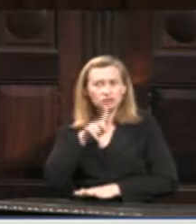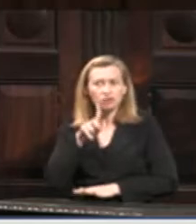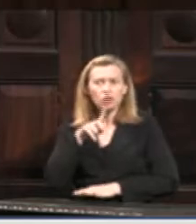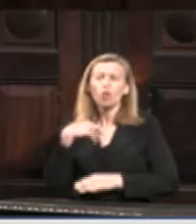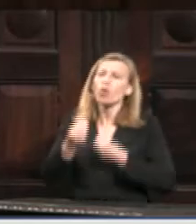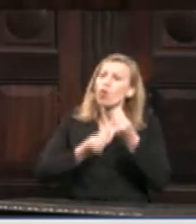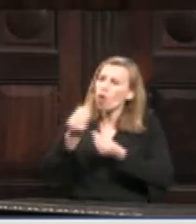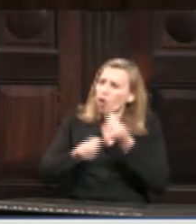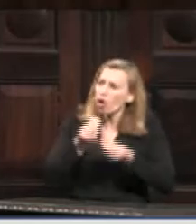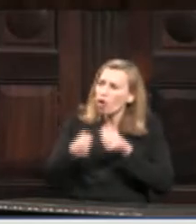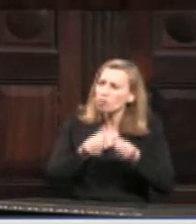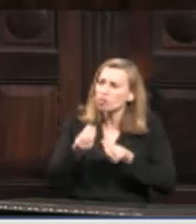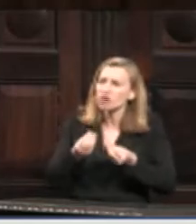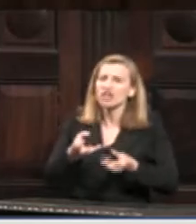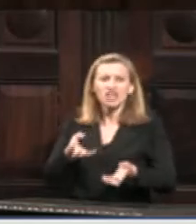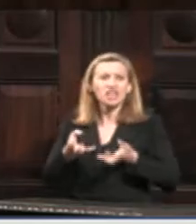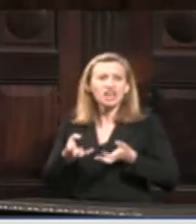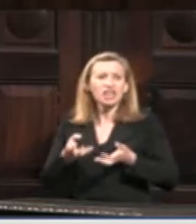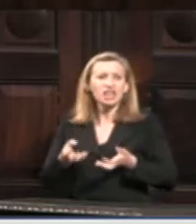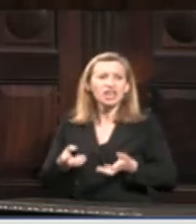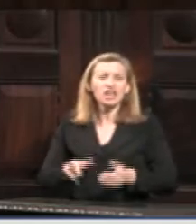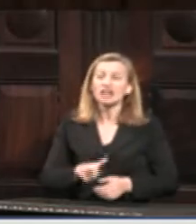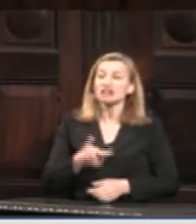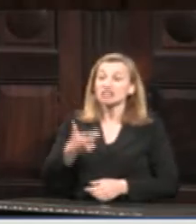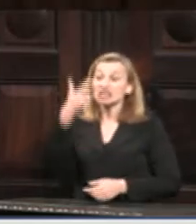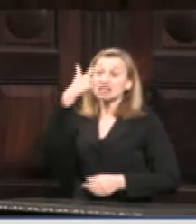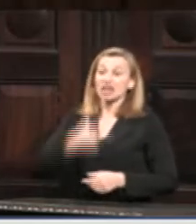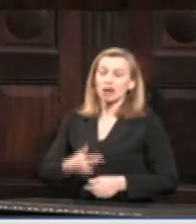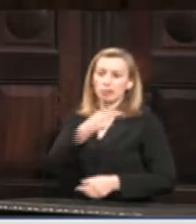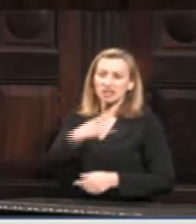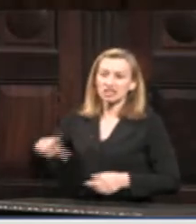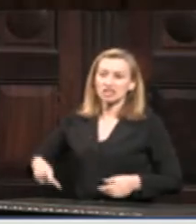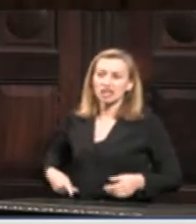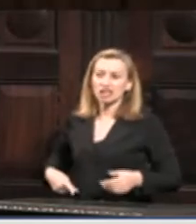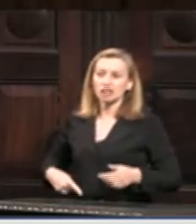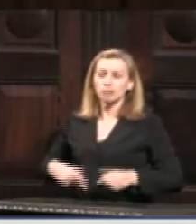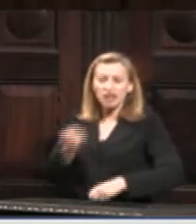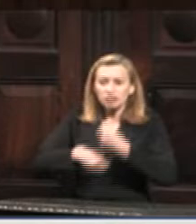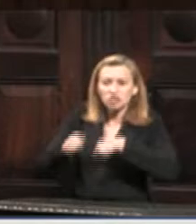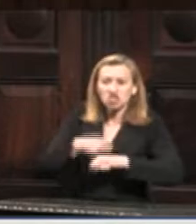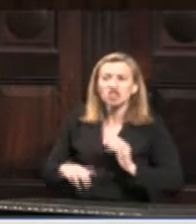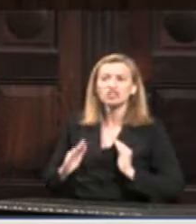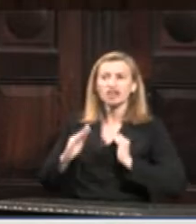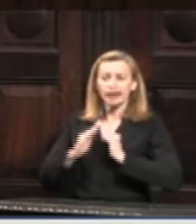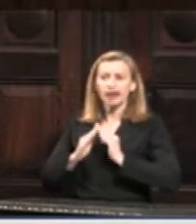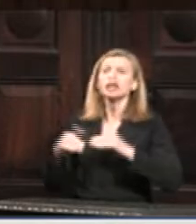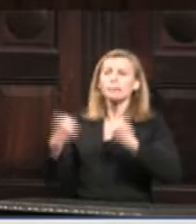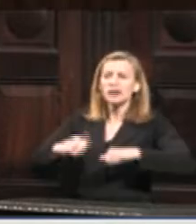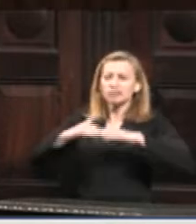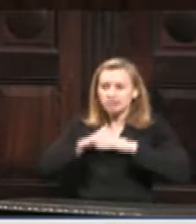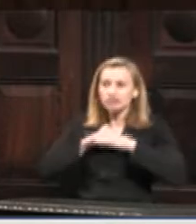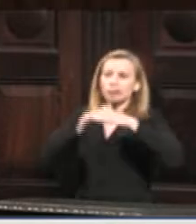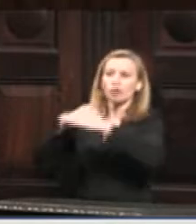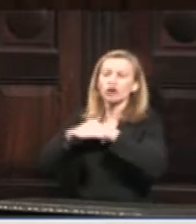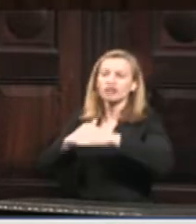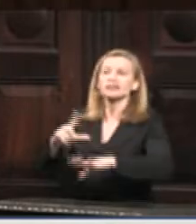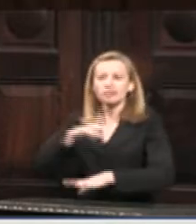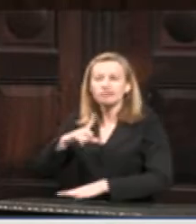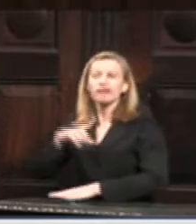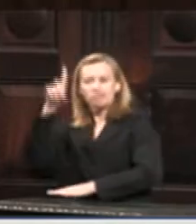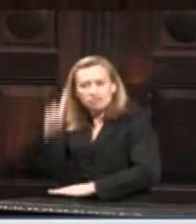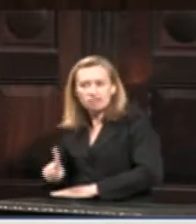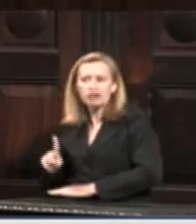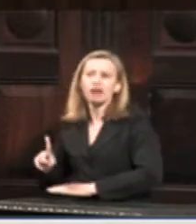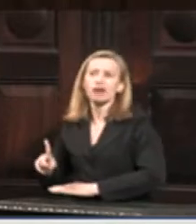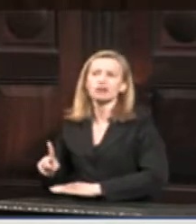candidato ou se apresentar como candidato para presidir esta casa. Tem que ter democracia, tem que ter respeito à